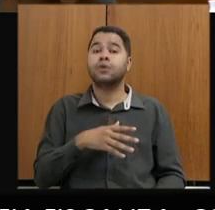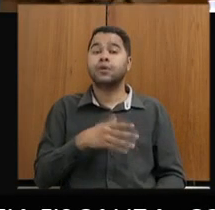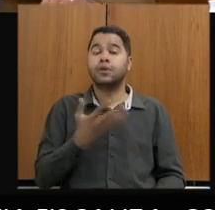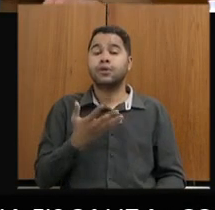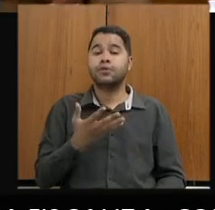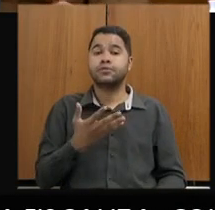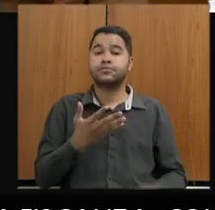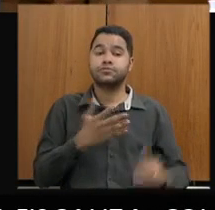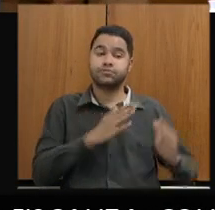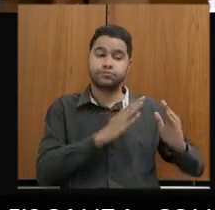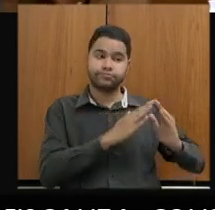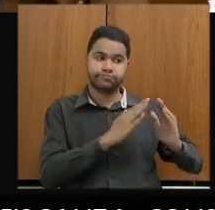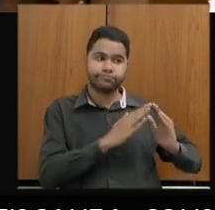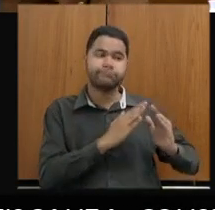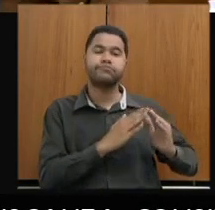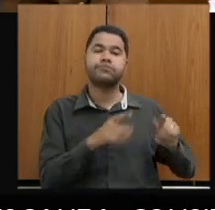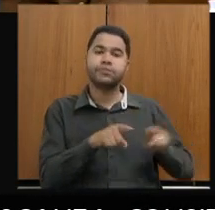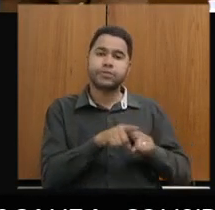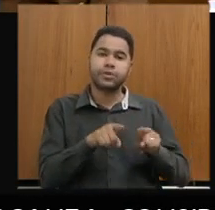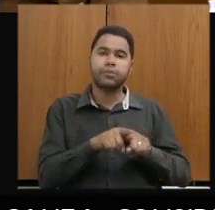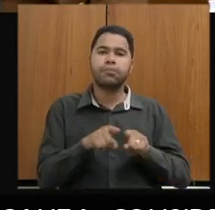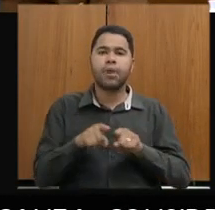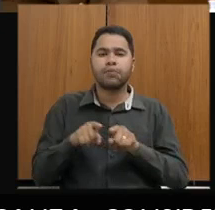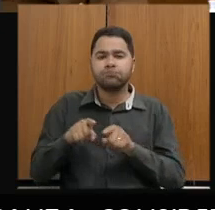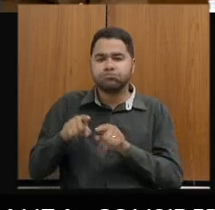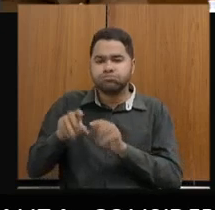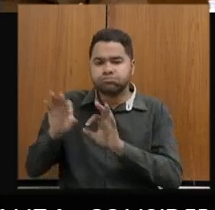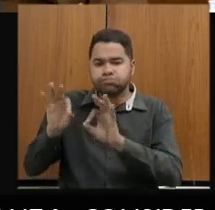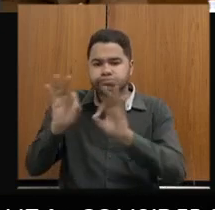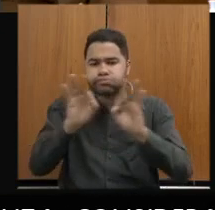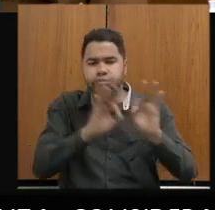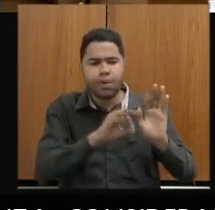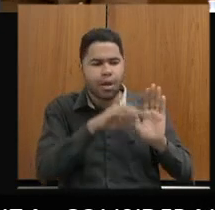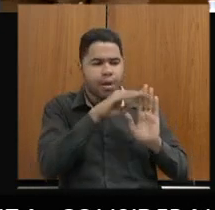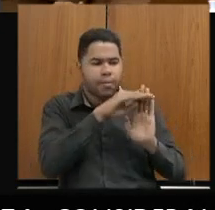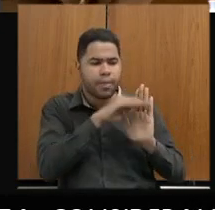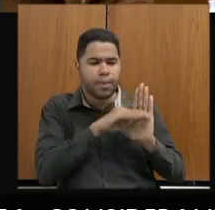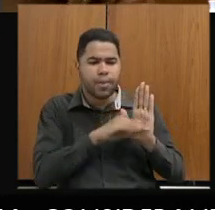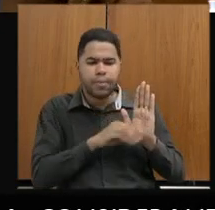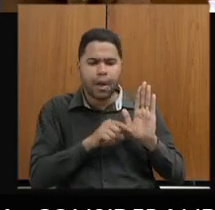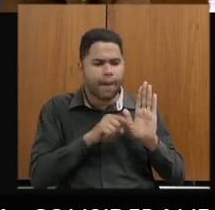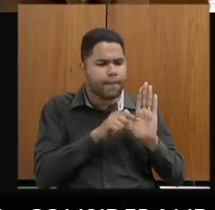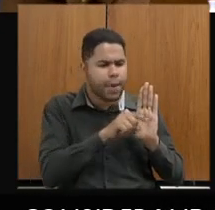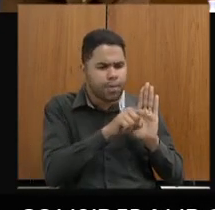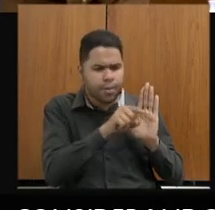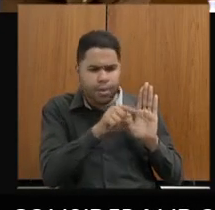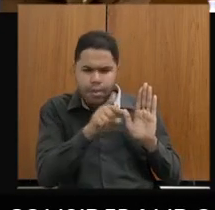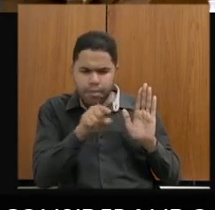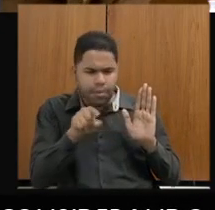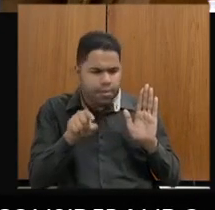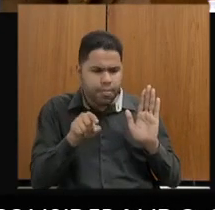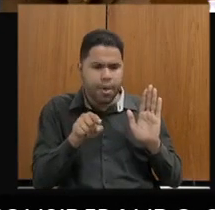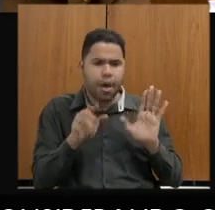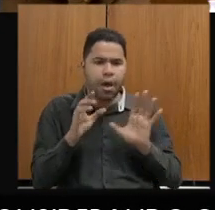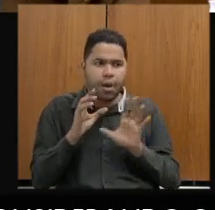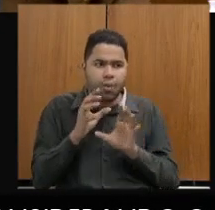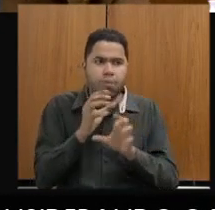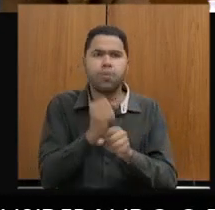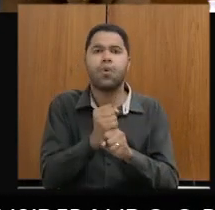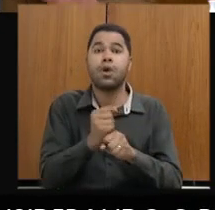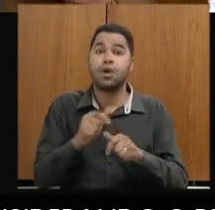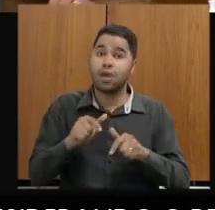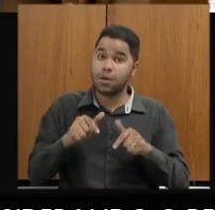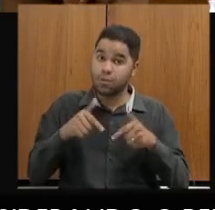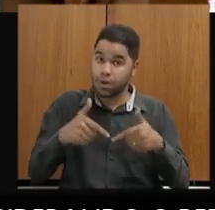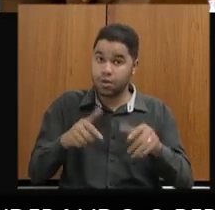todas as ocorrências e de Elias vão fazer mapeamento modo consegui fazer o georreferenciamento dos casos e fazer a